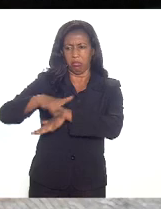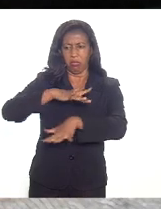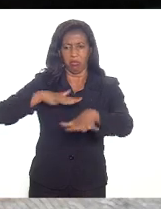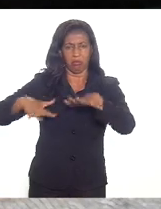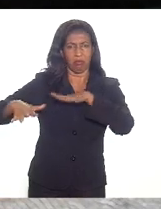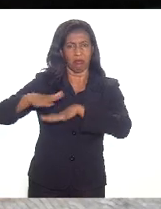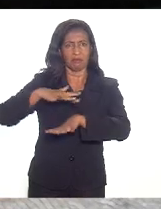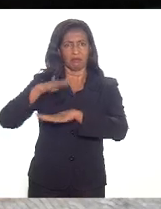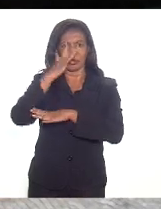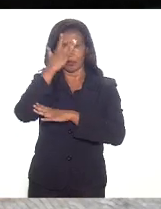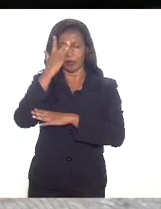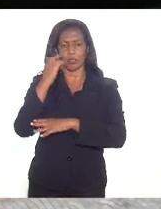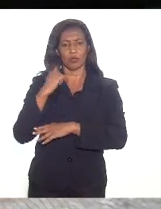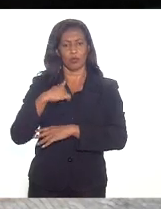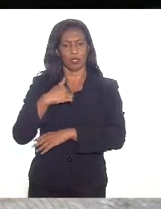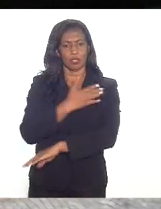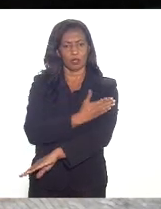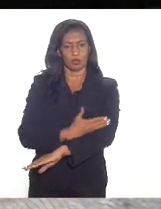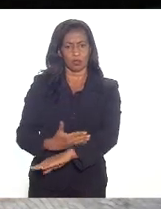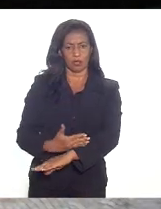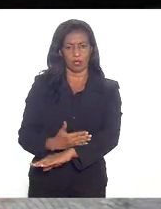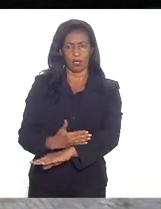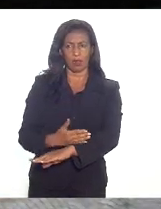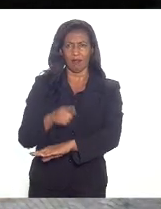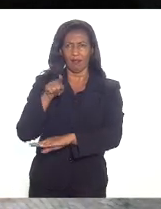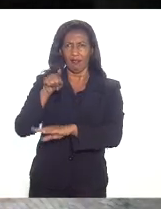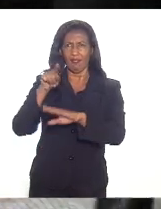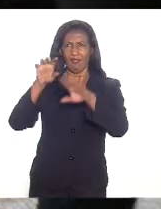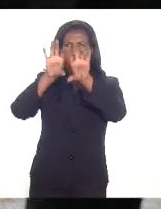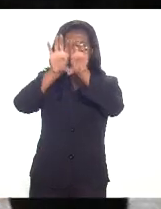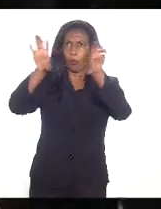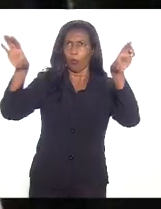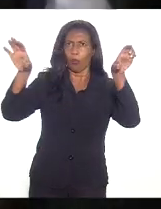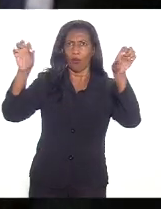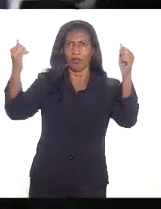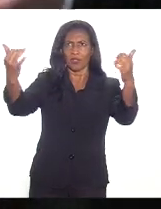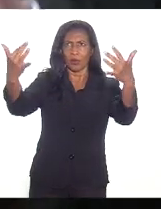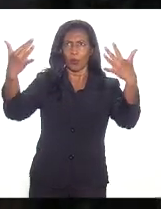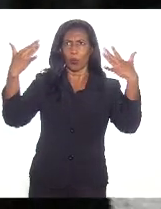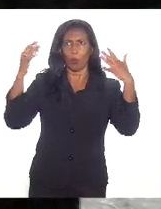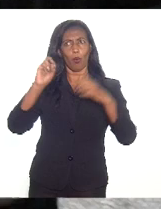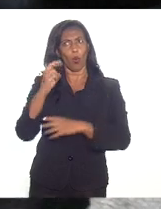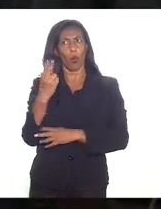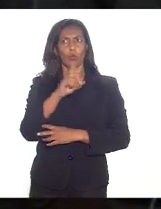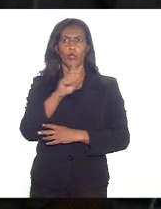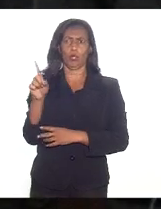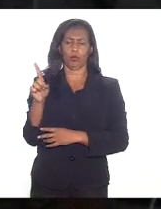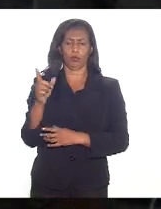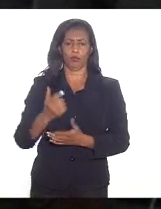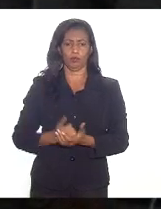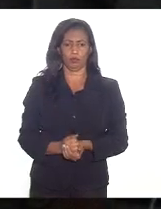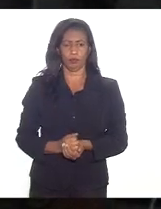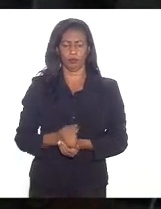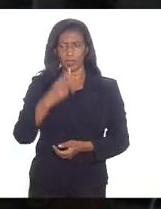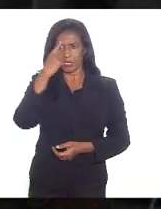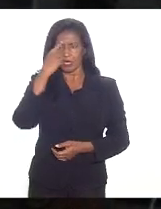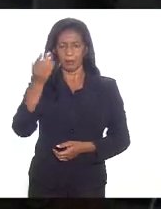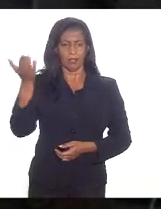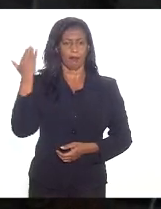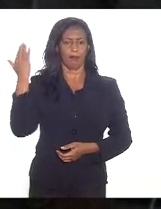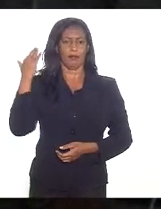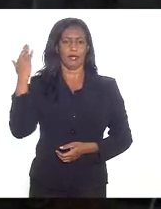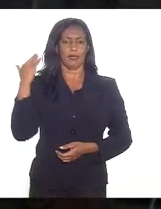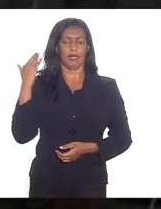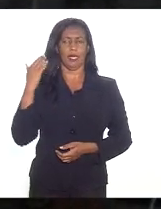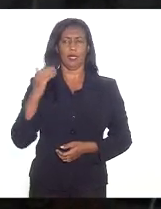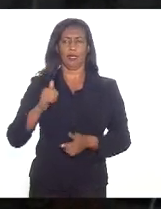esse procedimento aqui, se as galerias vão ser ocupadas ou não. Da semana passada, que antecedeu aquele